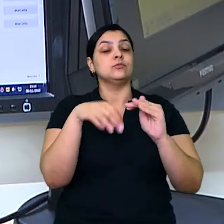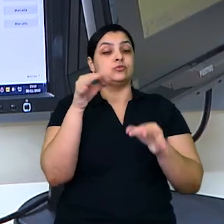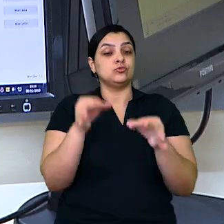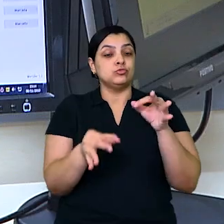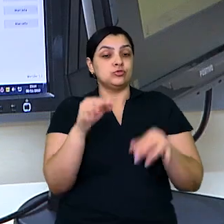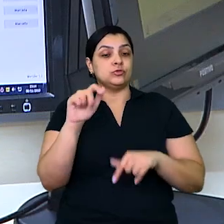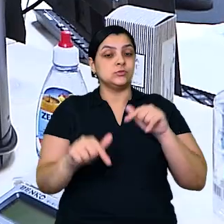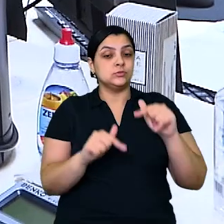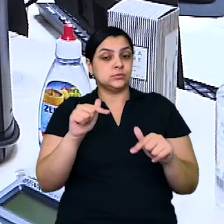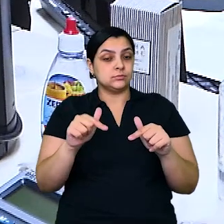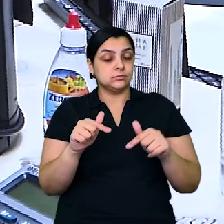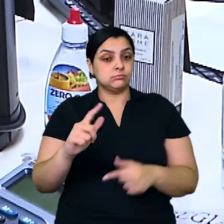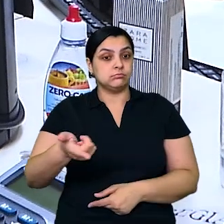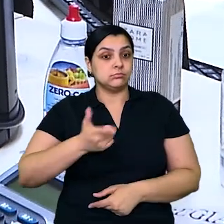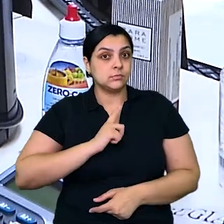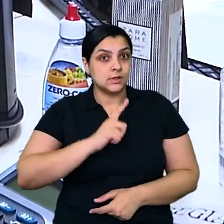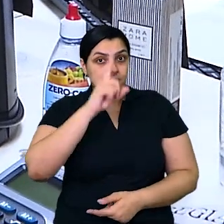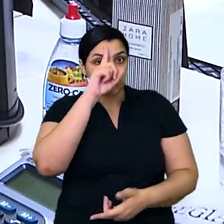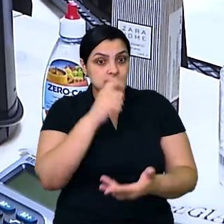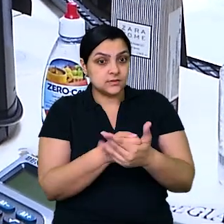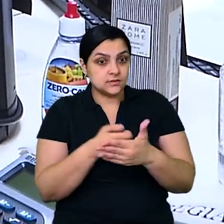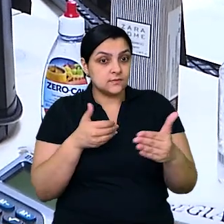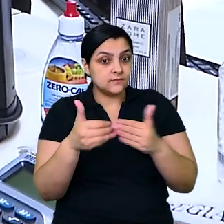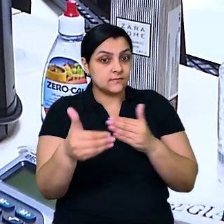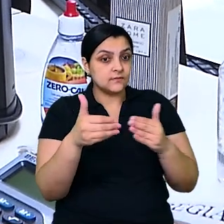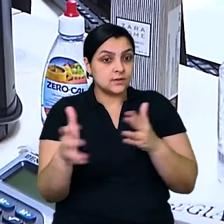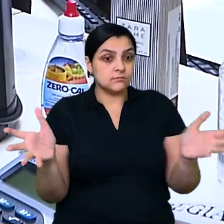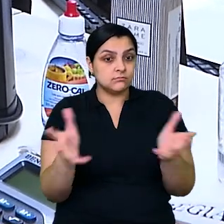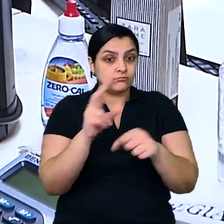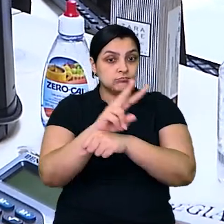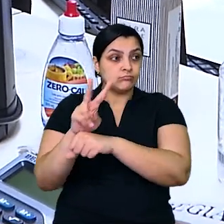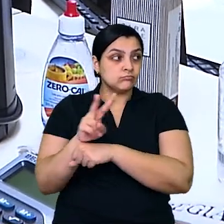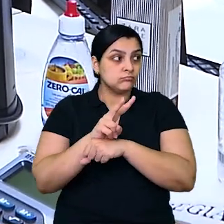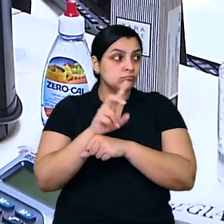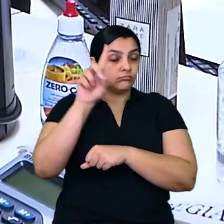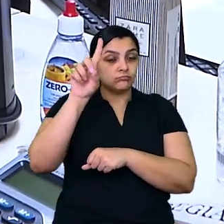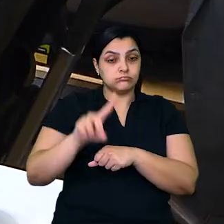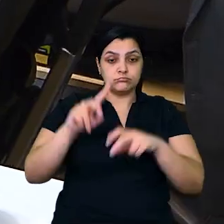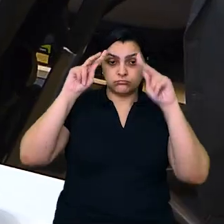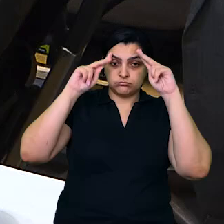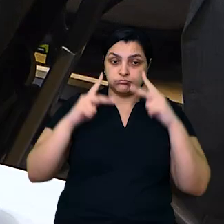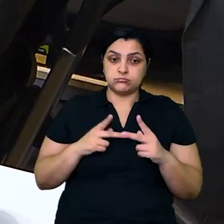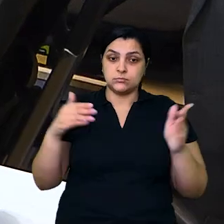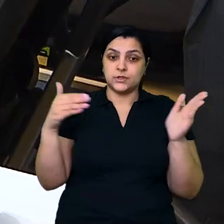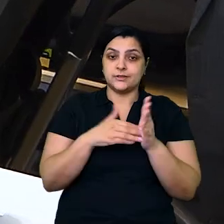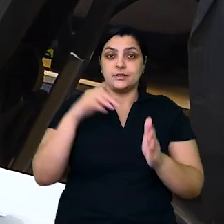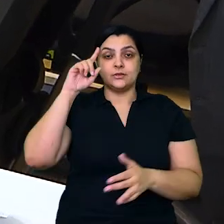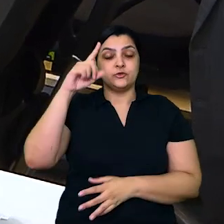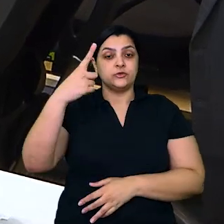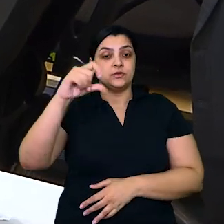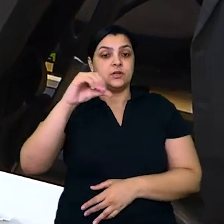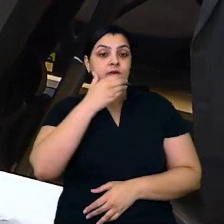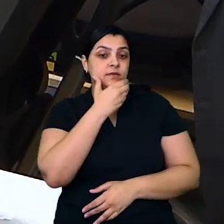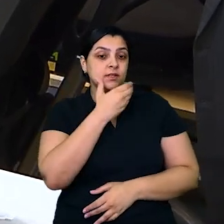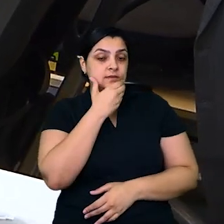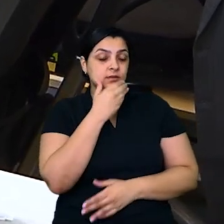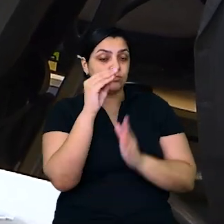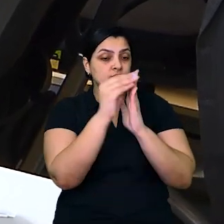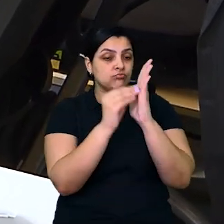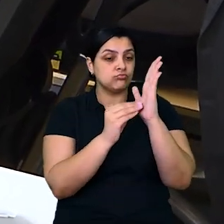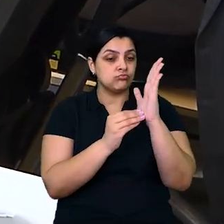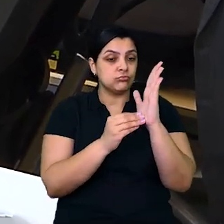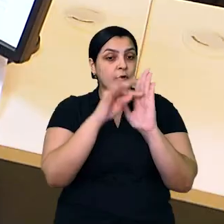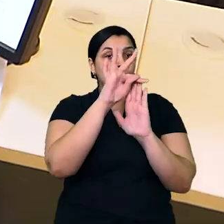da Justiça do Trabalho que tenham decisões que promovam a proteção dos direitos humanos têm até o dia 19 de dezembro para